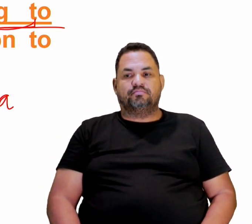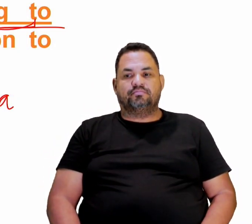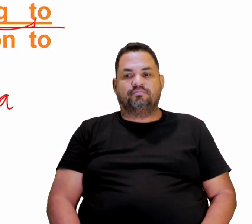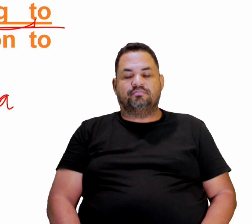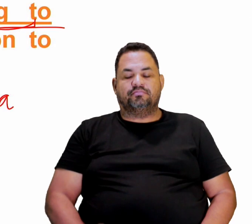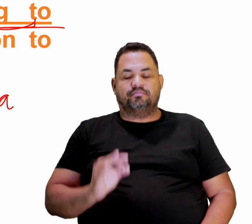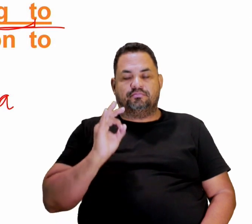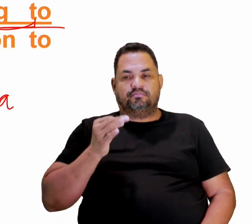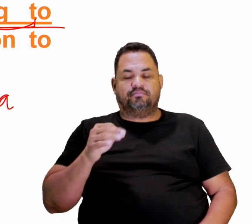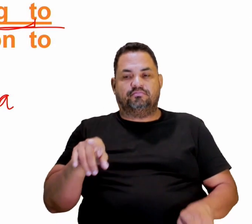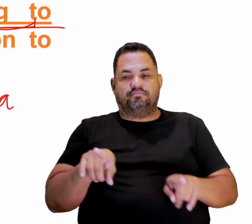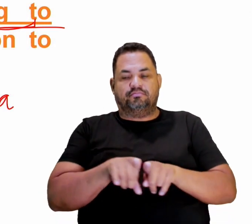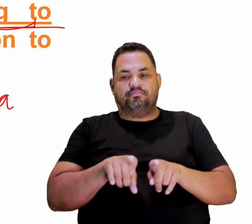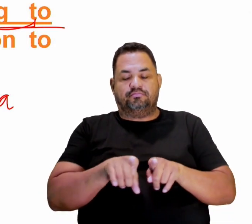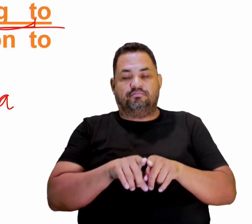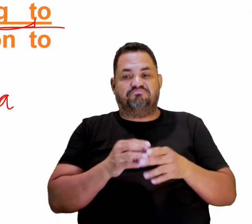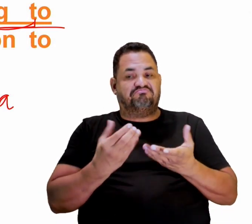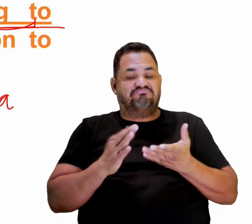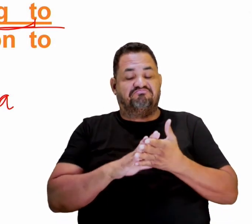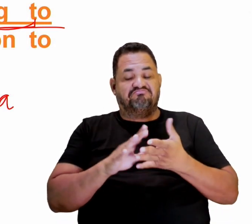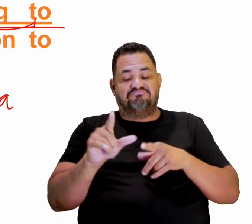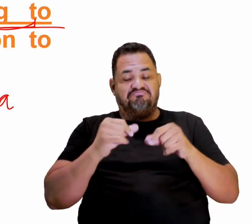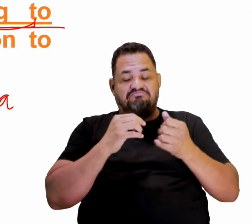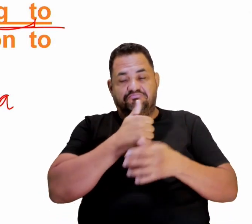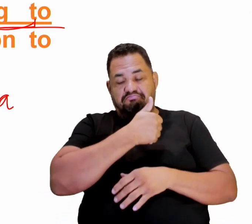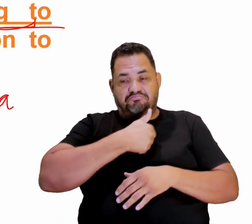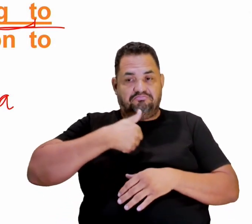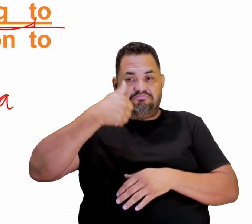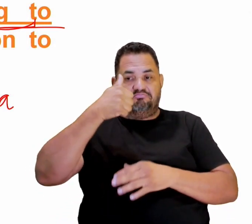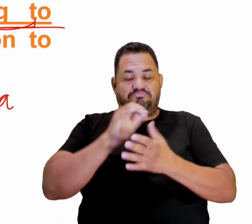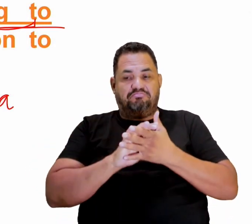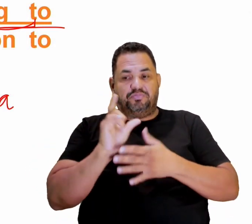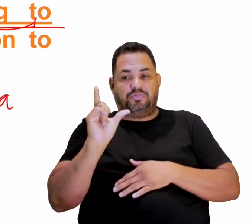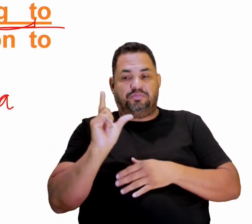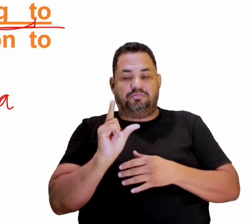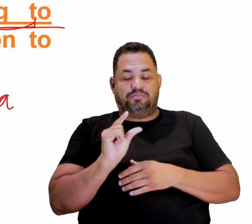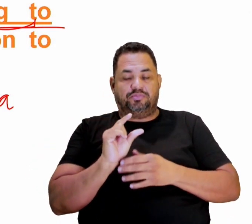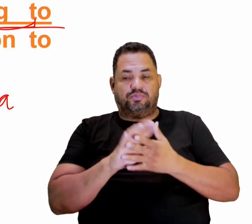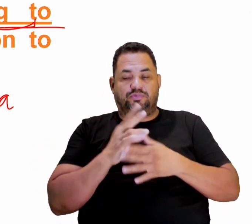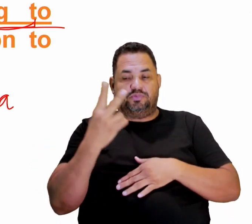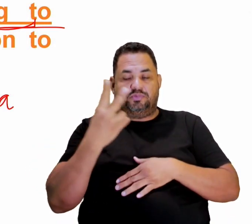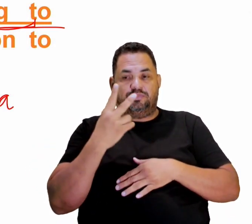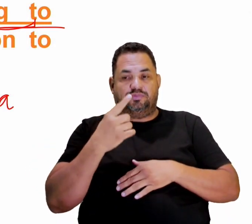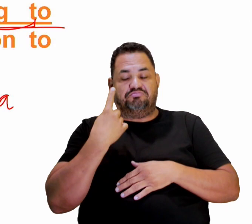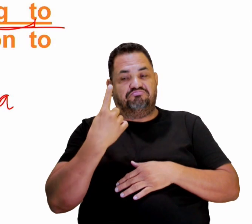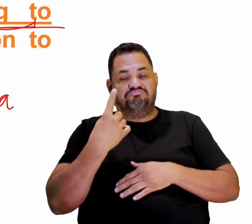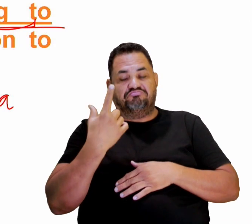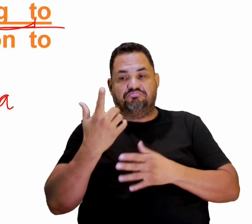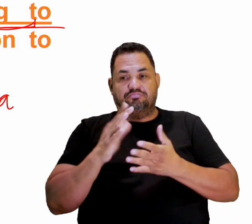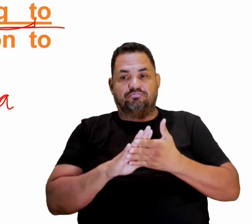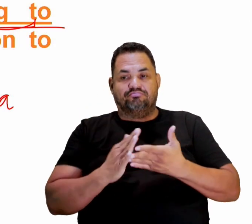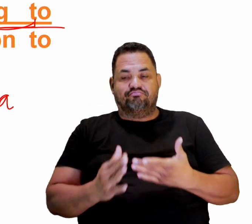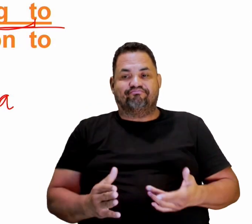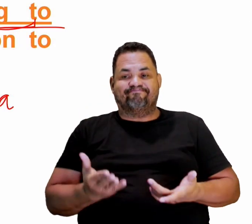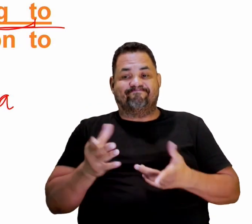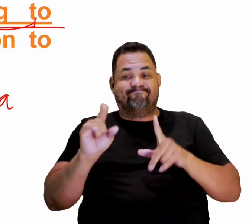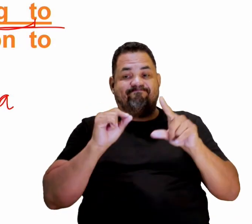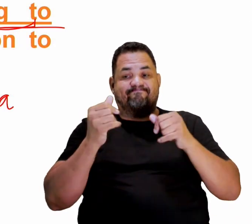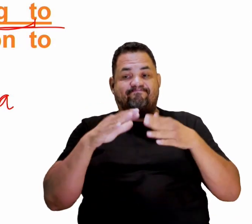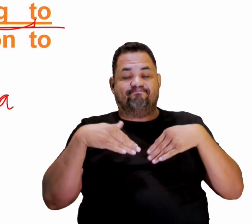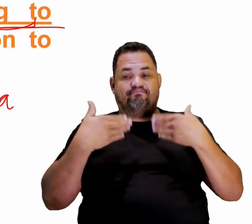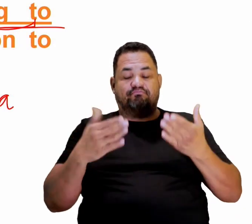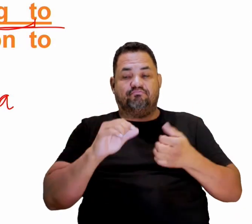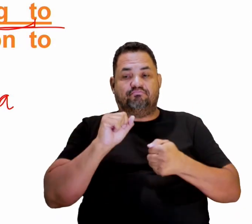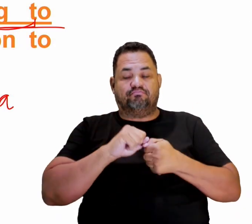certo você pode fazer como você quiser pode contrair os dois pode contar só um só outro isso você escolhe